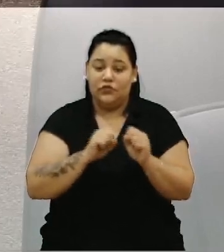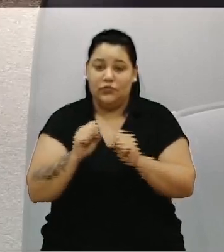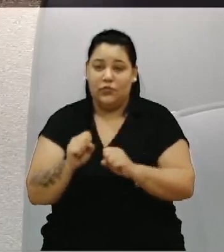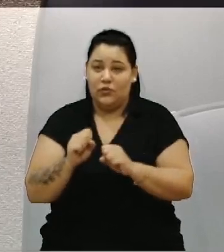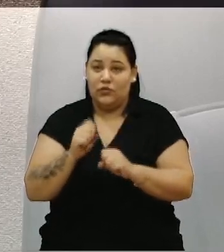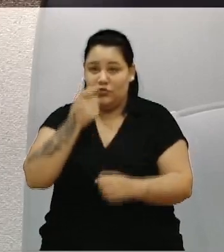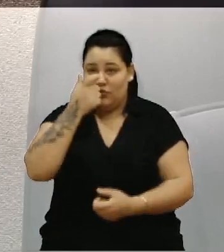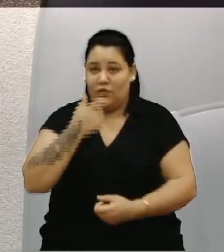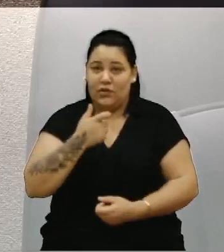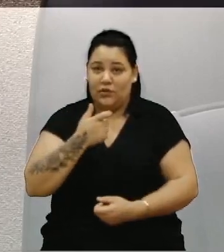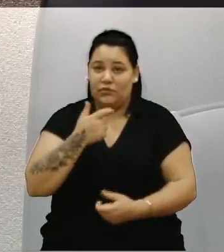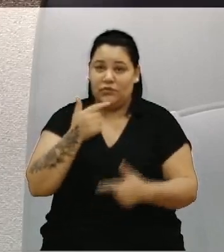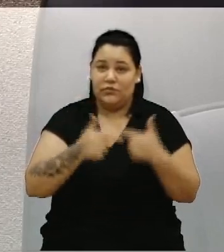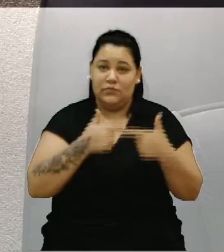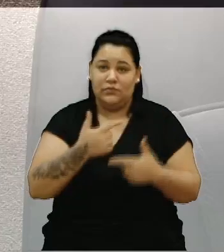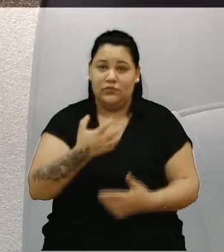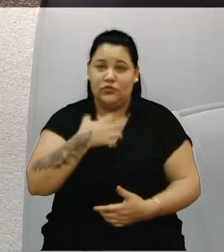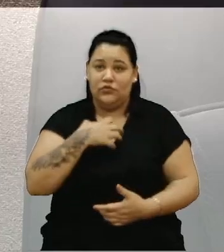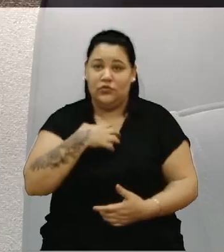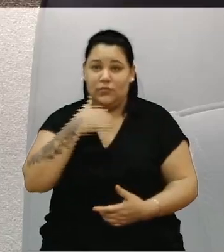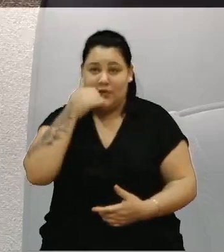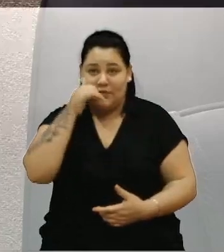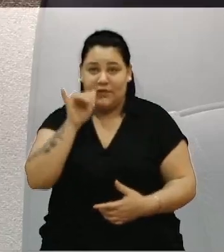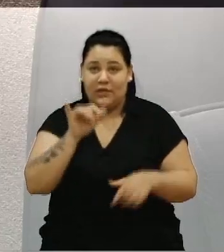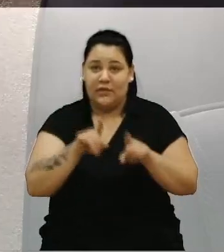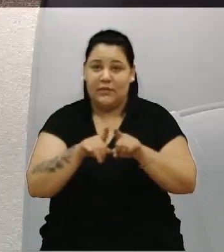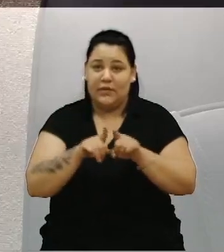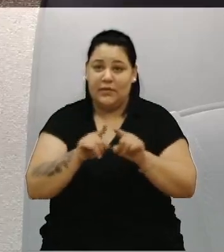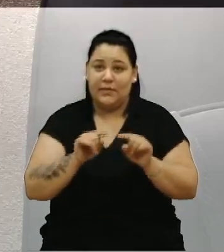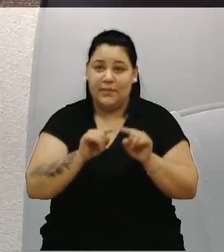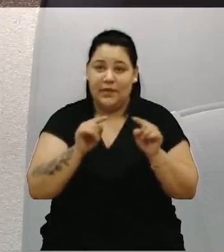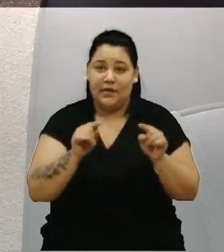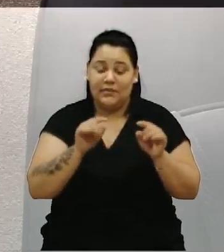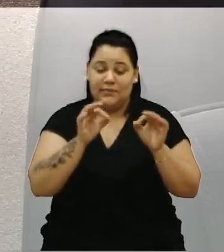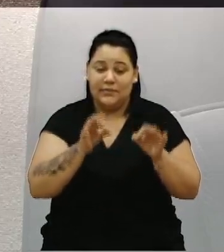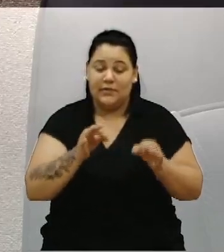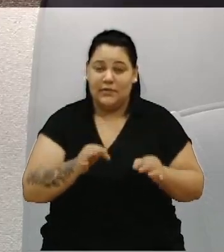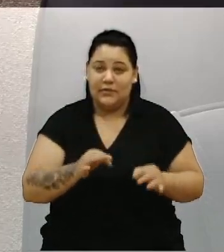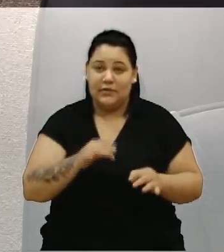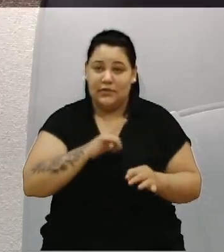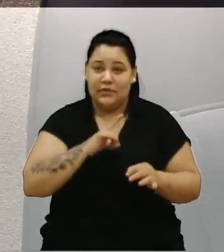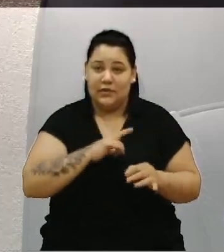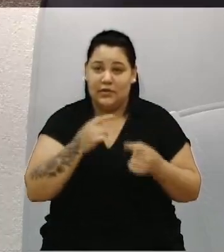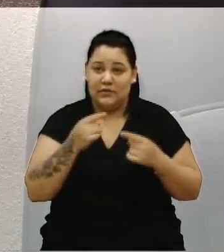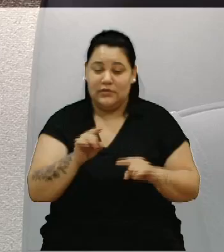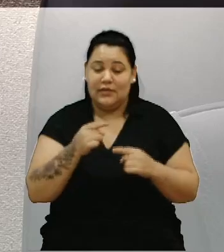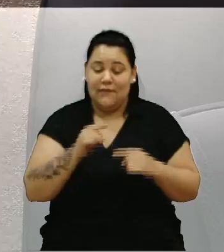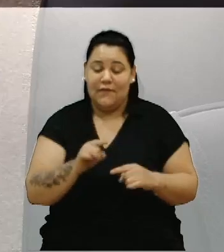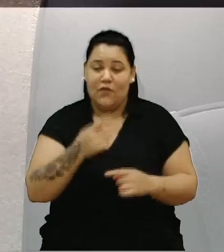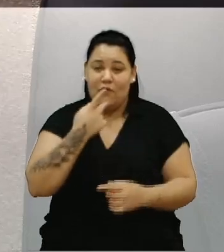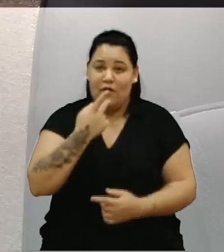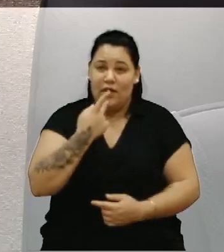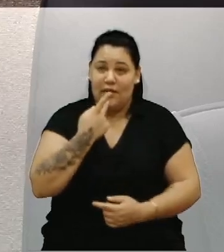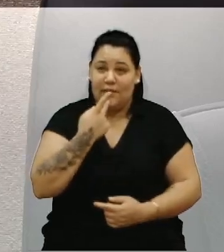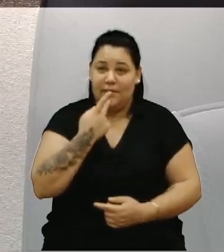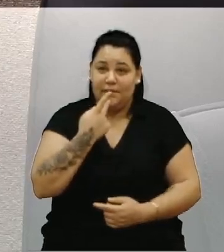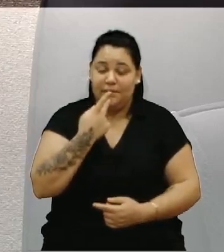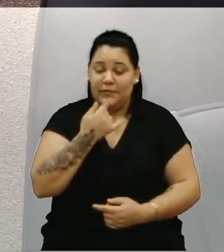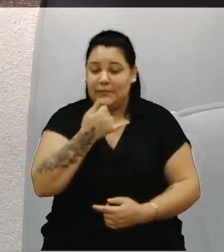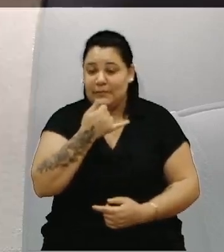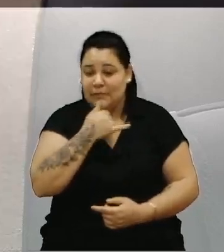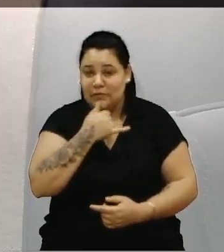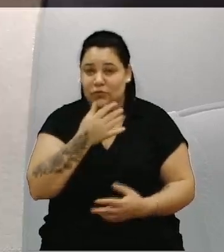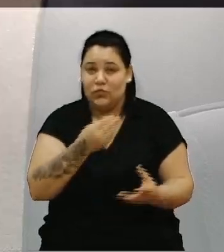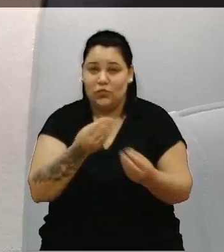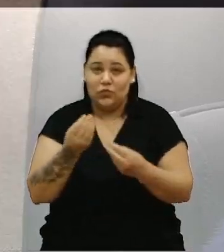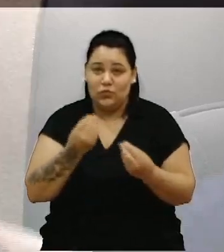mais de forma preventiva, né? Mas certamente a gente tem grandes desafios, né? Dizer que a gente lamenta muito pela situação